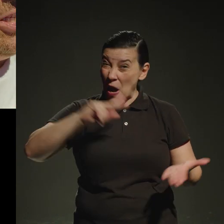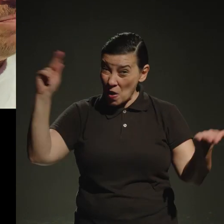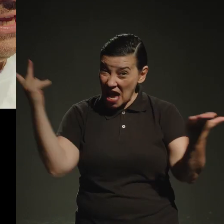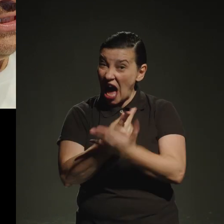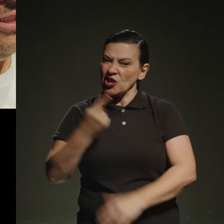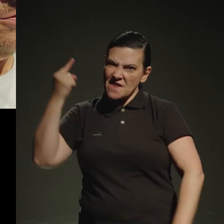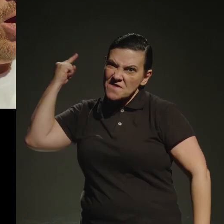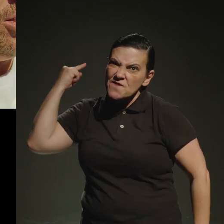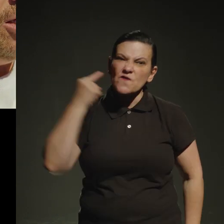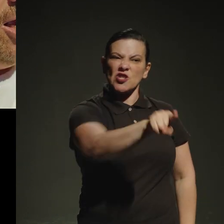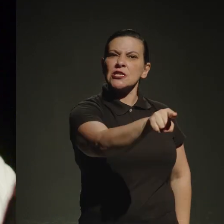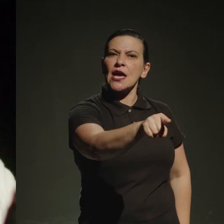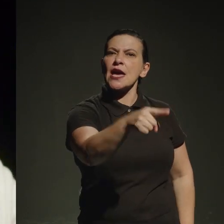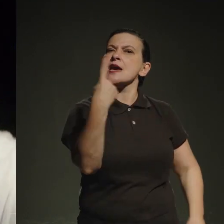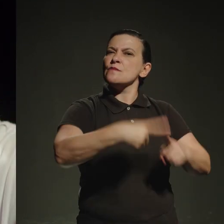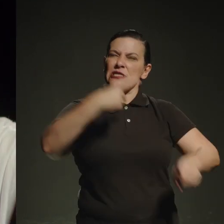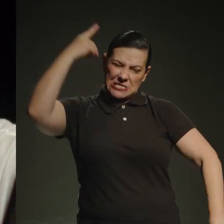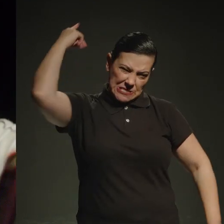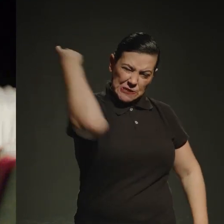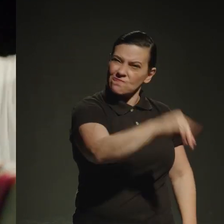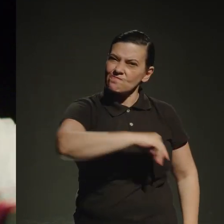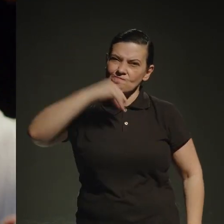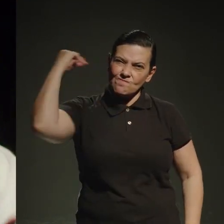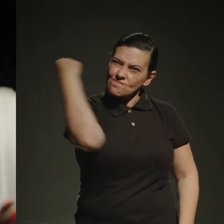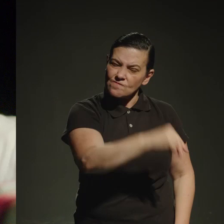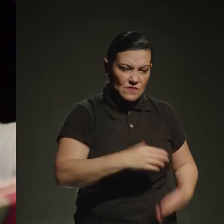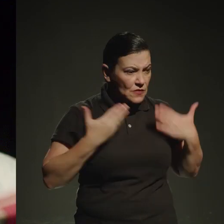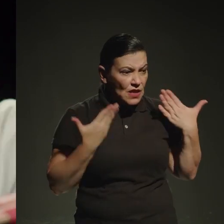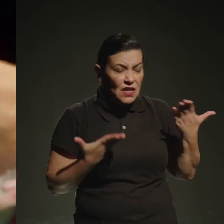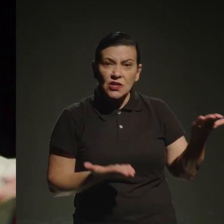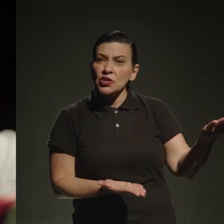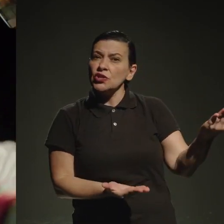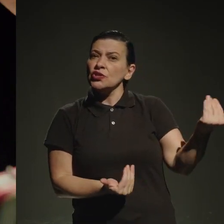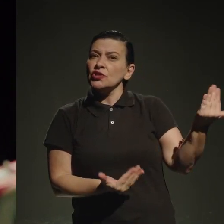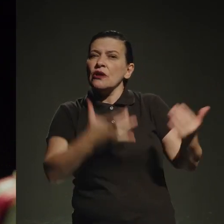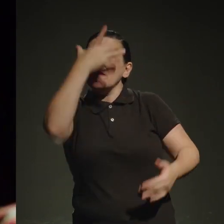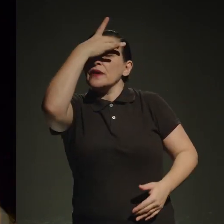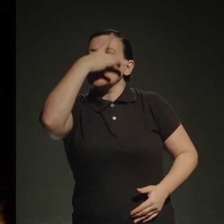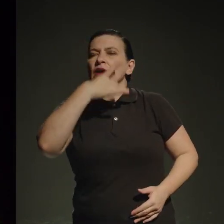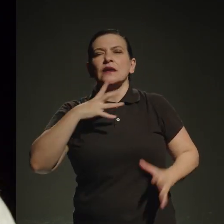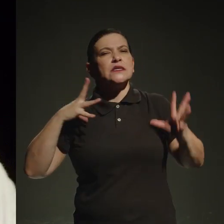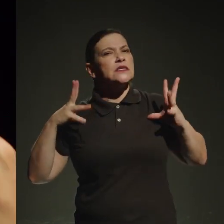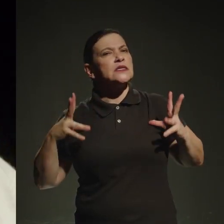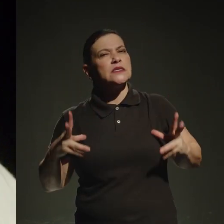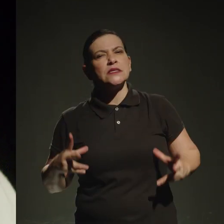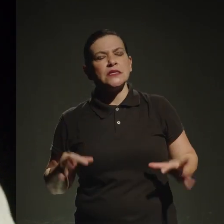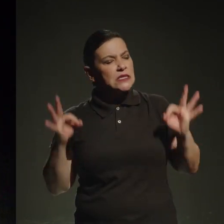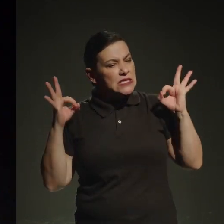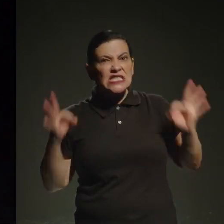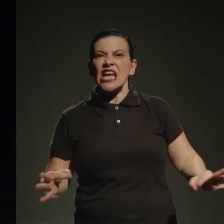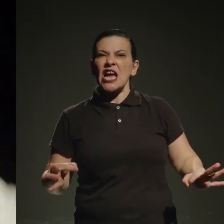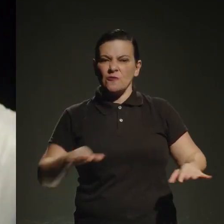malfeitor mais pareceis vós, que com tanto assodamento açoitais um jovem de tão puro semblante e